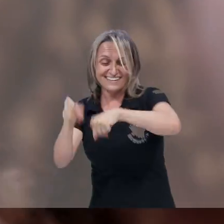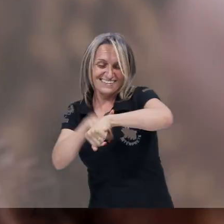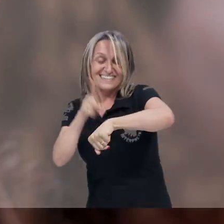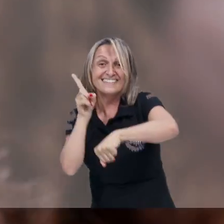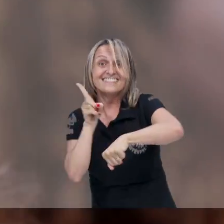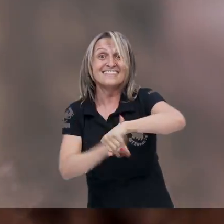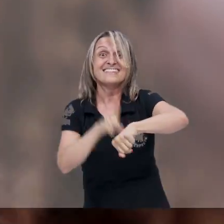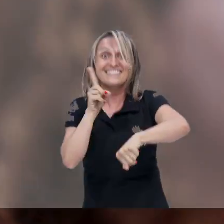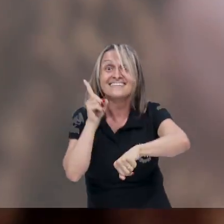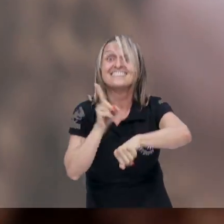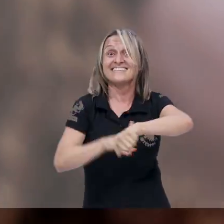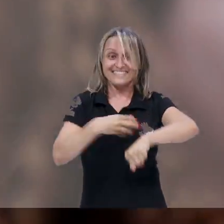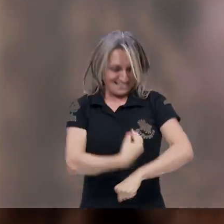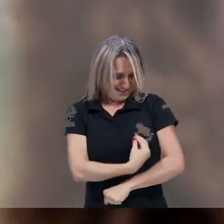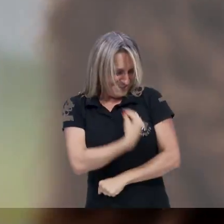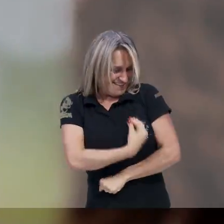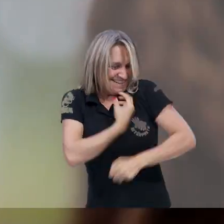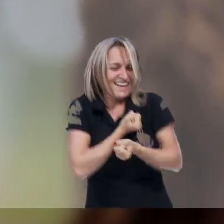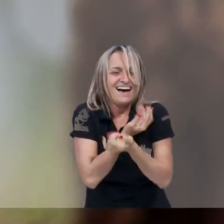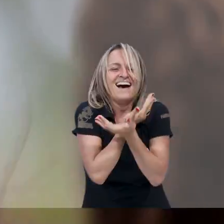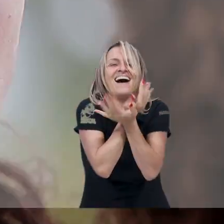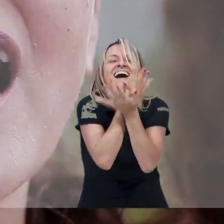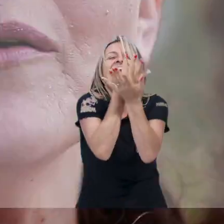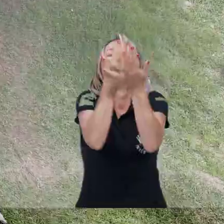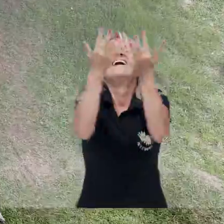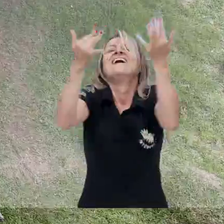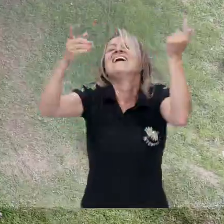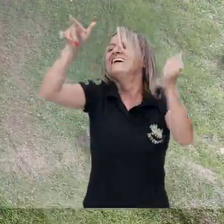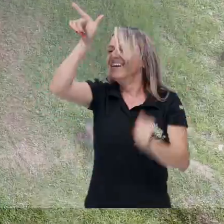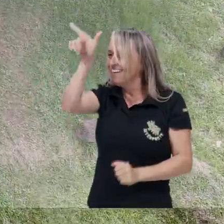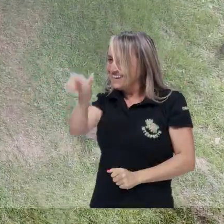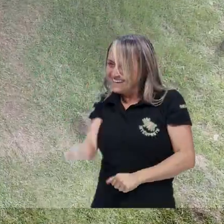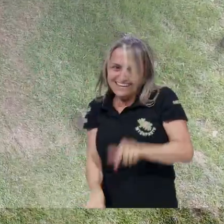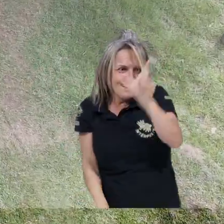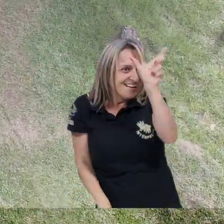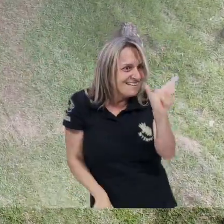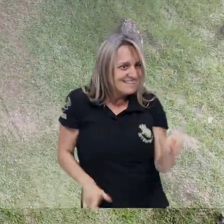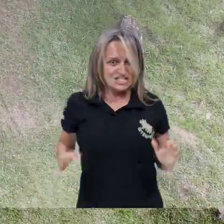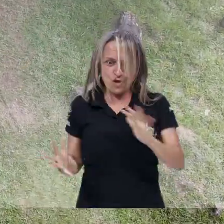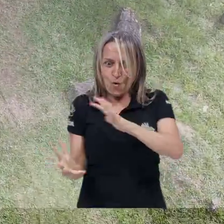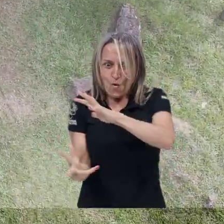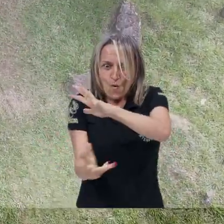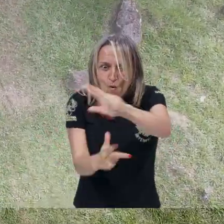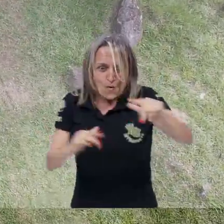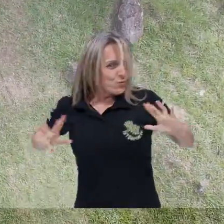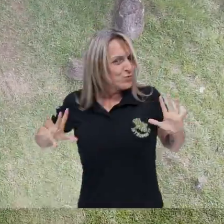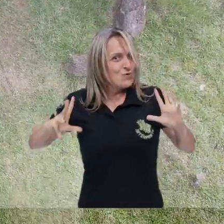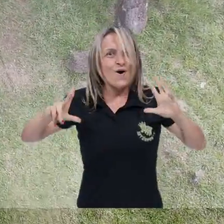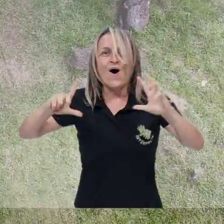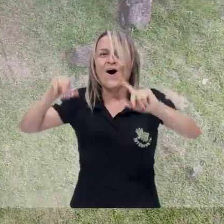é hora De acender a chama da vida E fazer a terra inteira